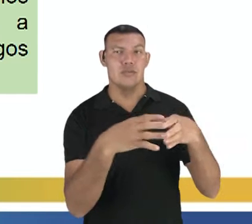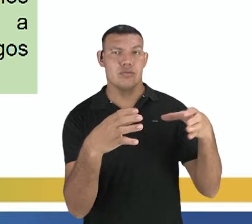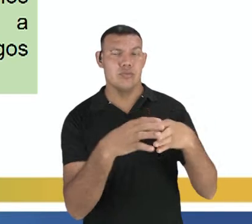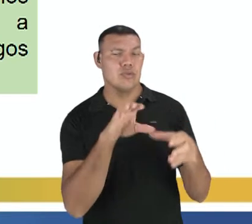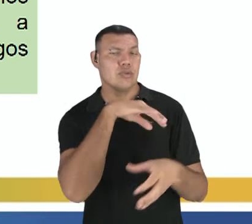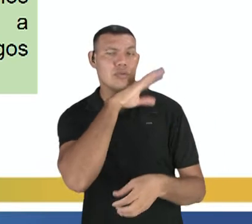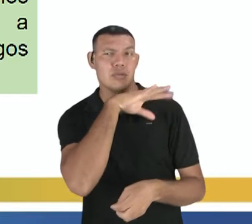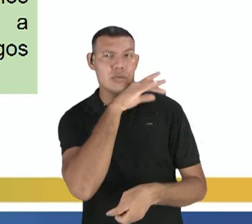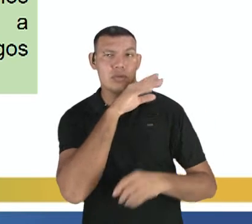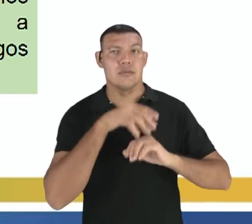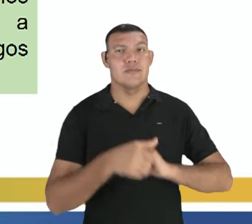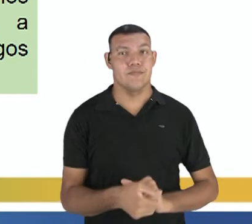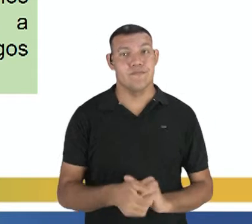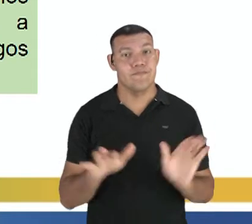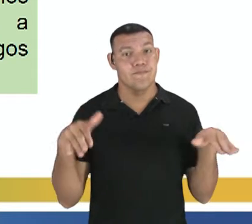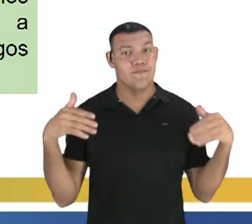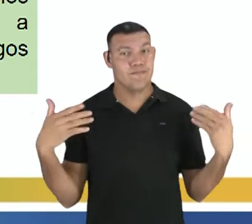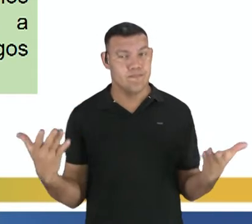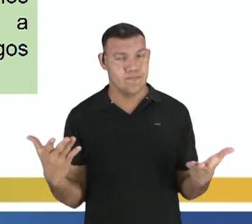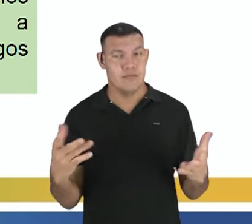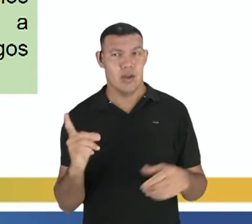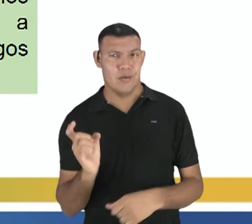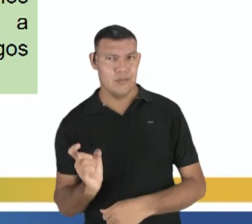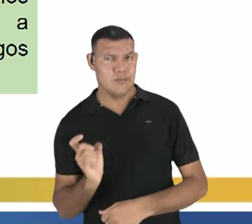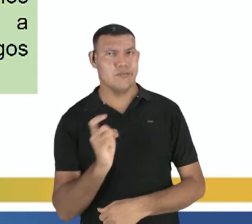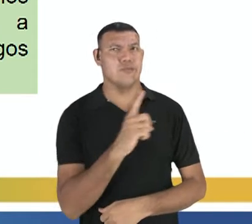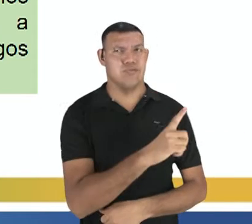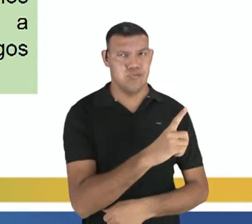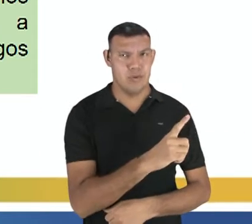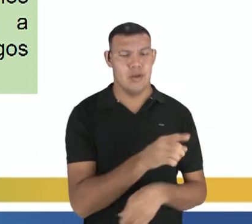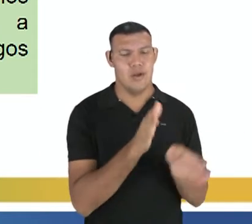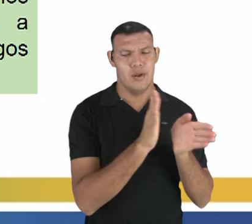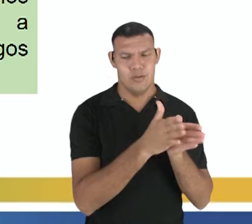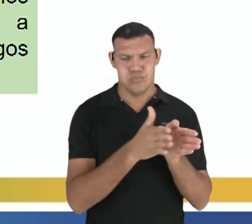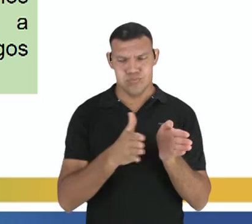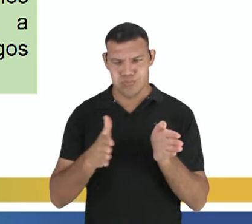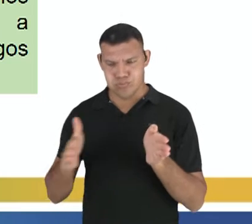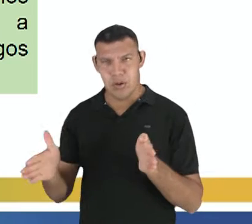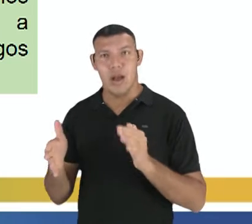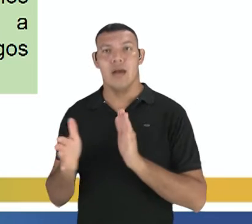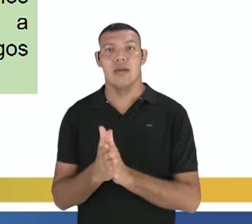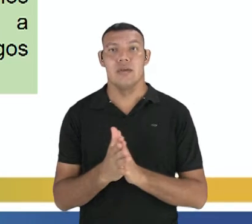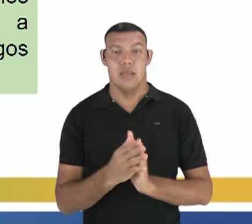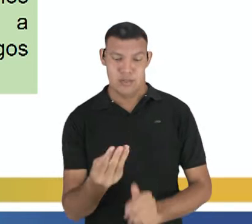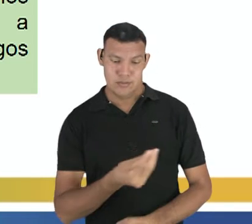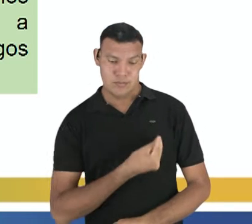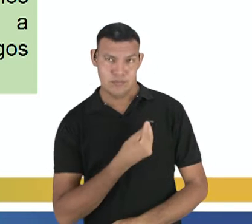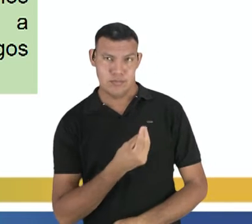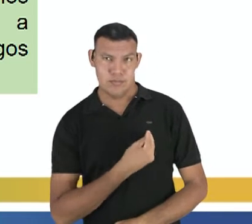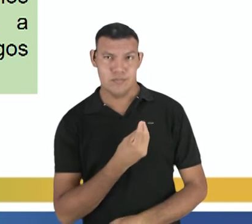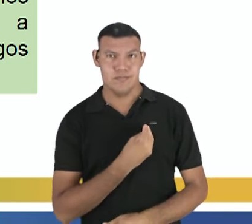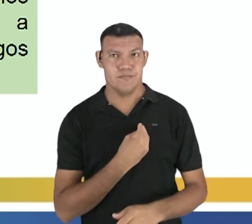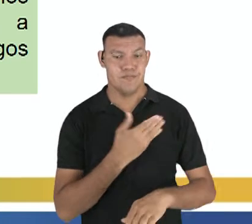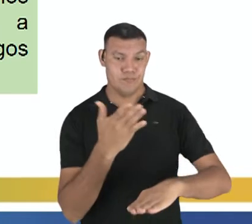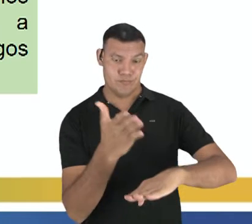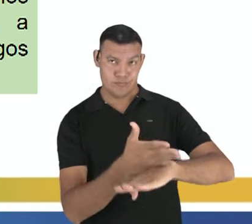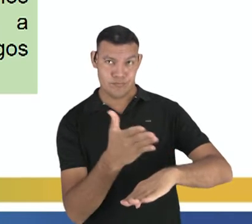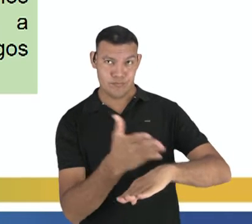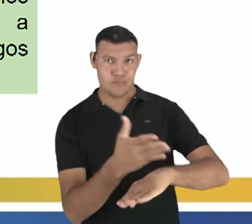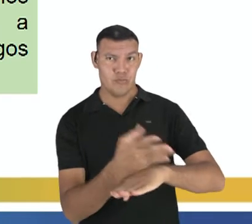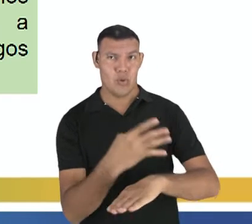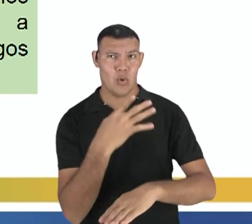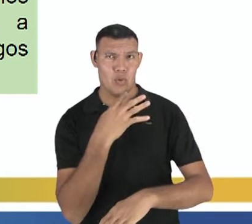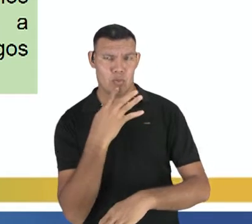hoje. Bom, então pode-se dizer que a evolução é o processo pelo qual os organismos modernos, como